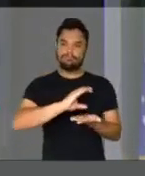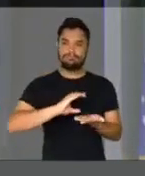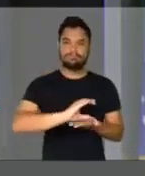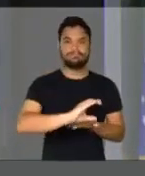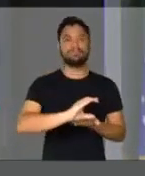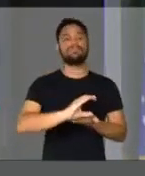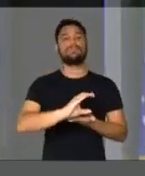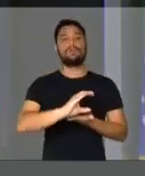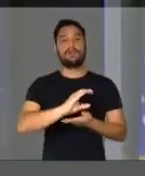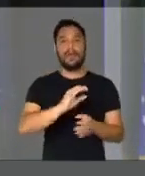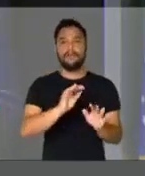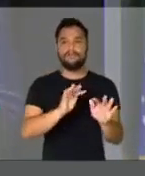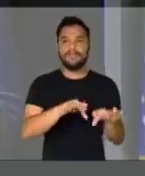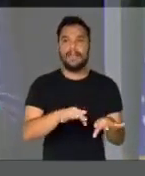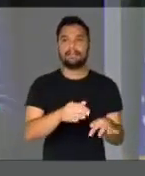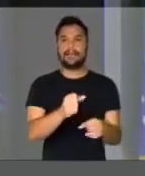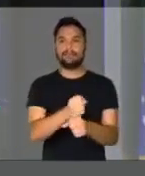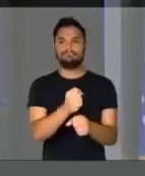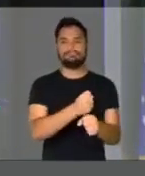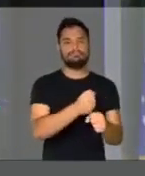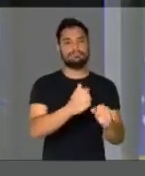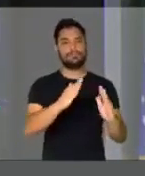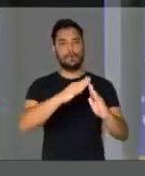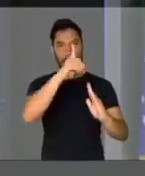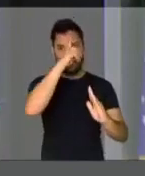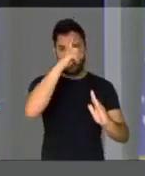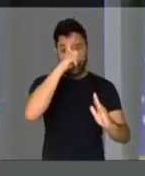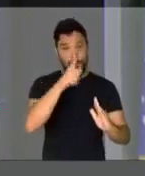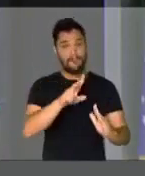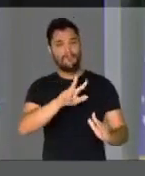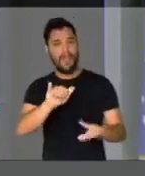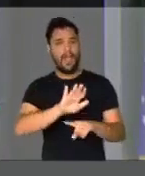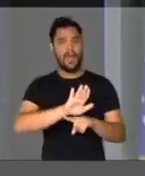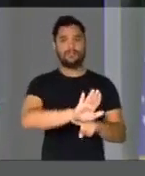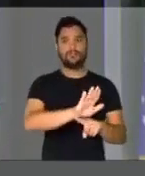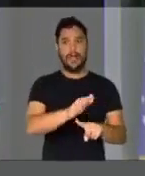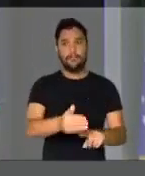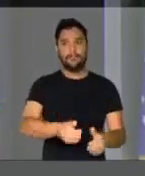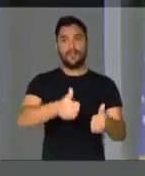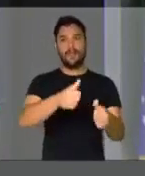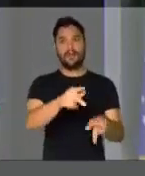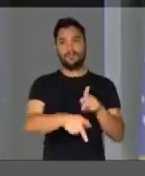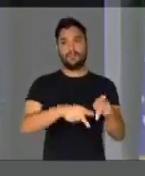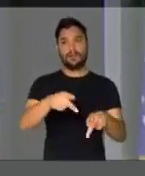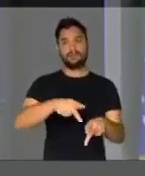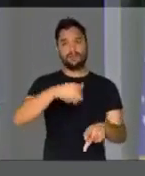possibilitaram realizar este sonho que irá mudar a vida da nossa gente mato-grossense.